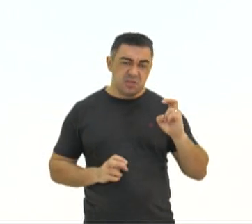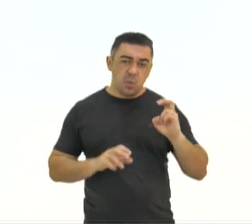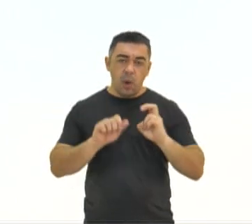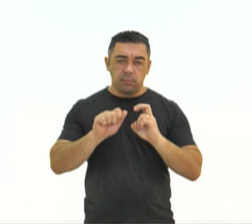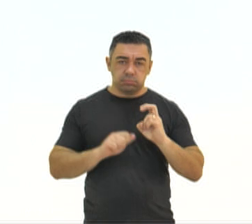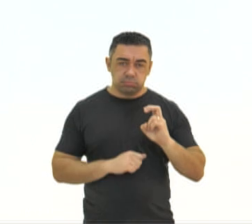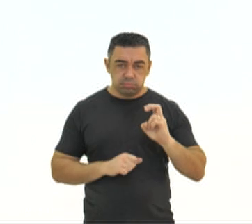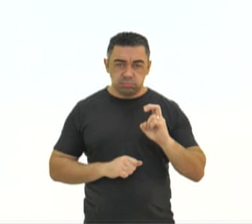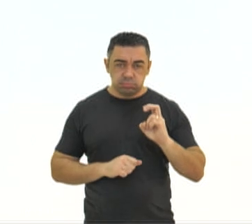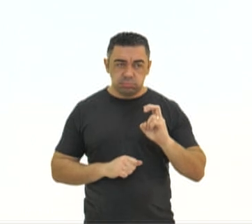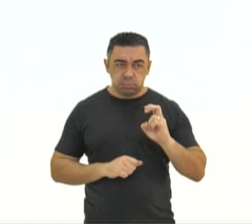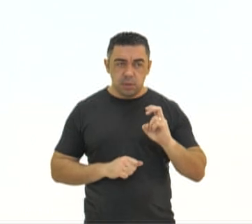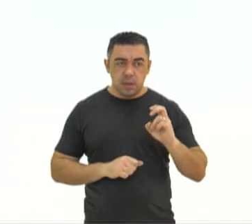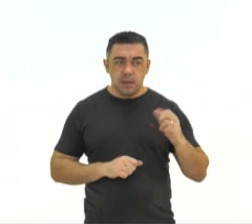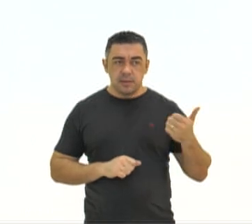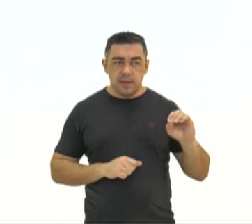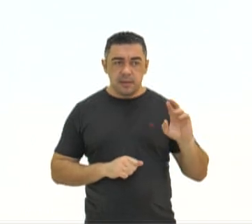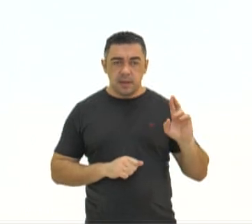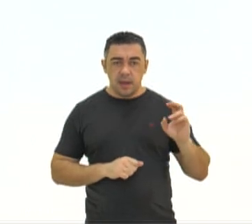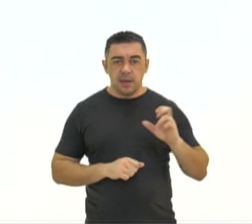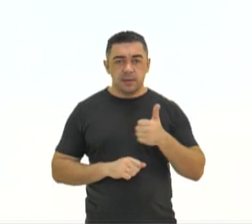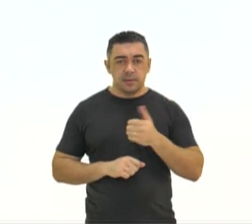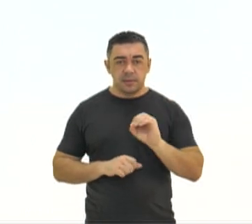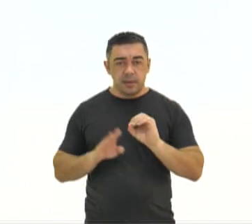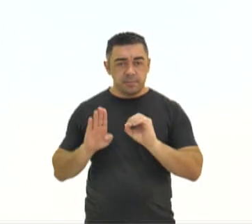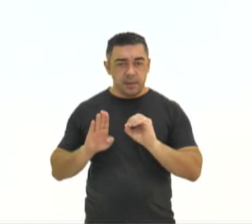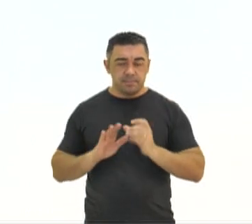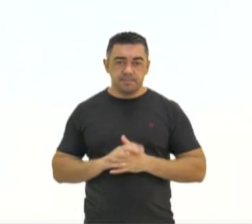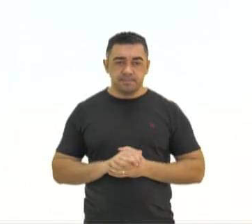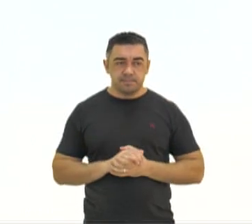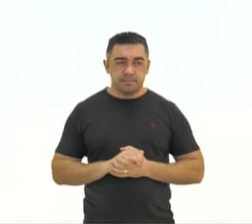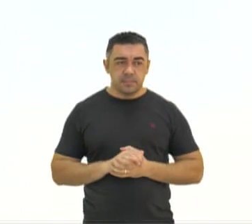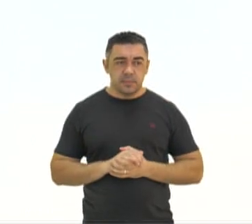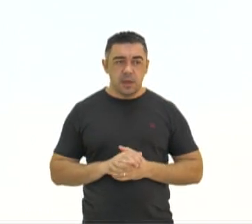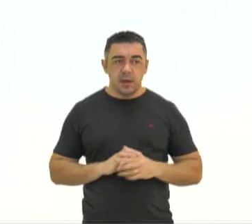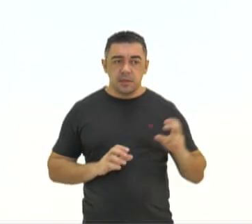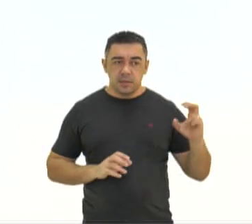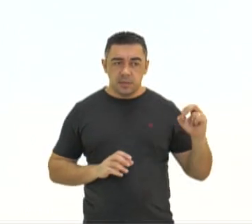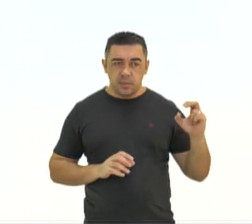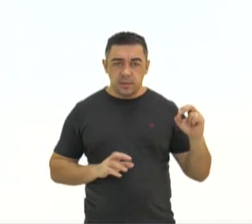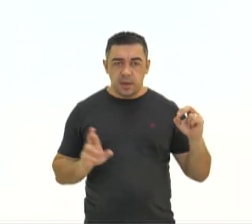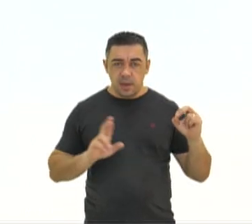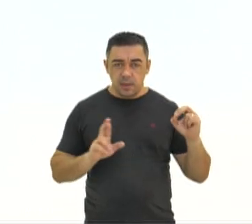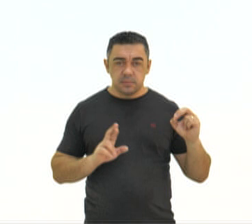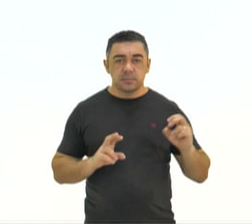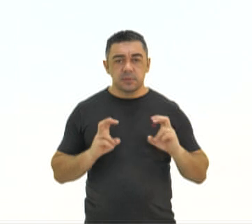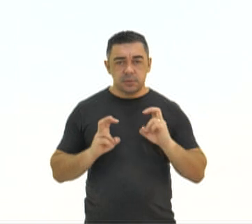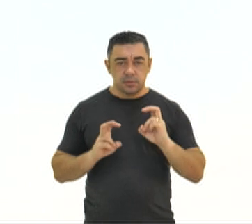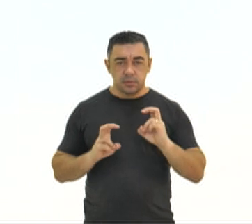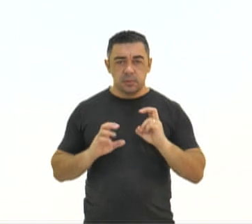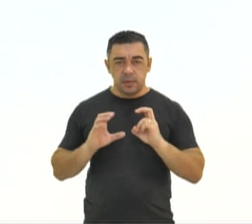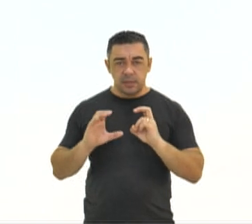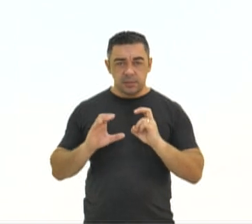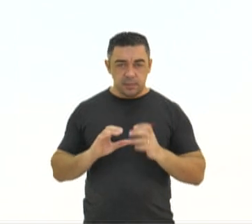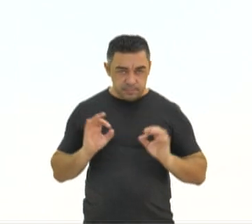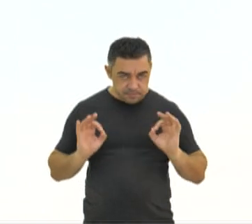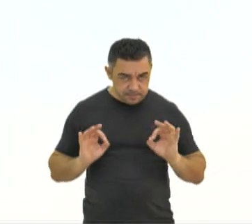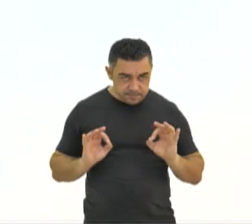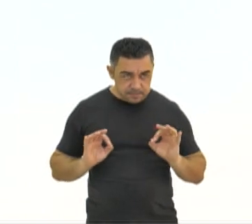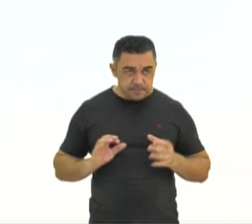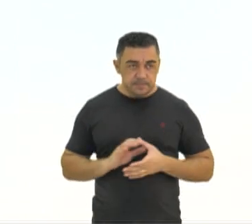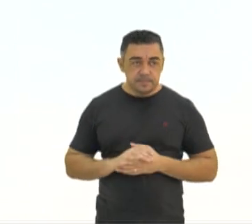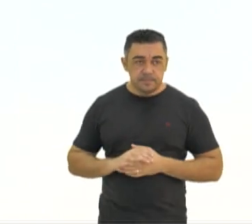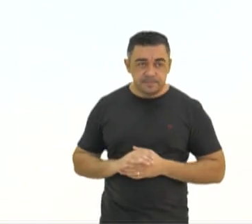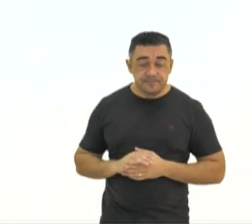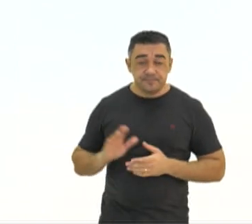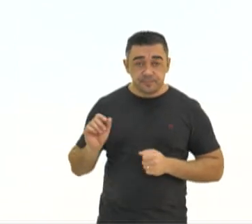5A. Cédulas de R$10, eu vou chamar de 10B. E cédulas de R$50, eu chamo de 50C.